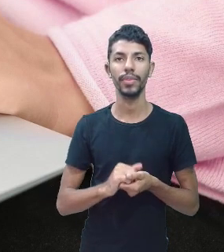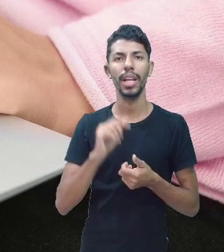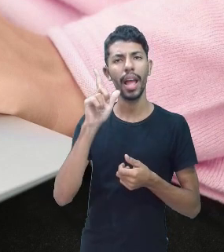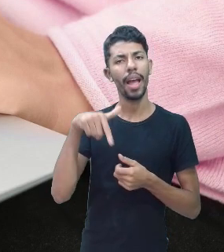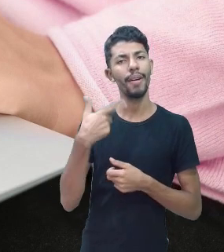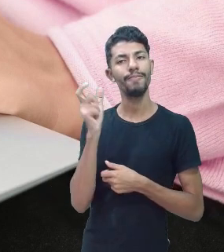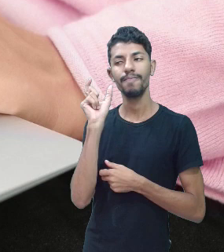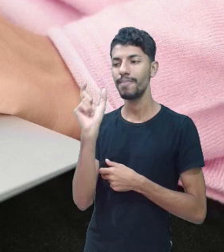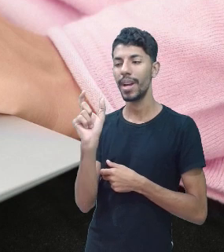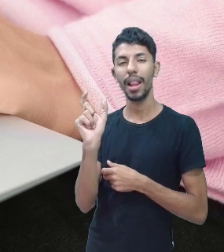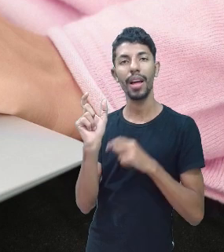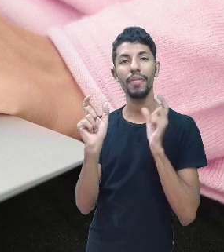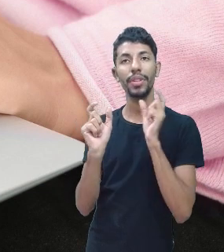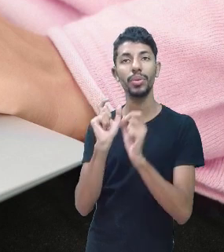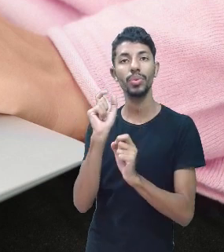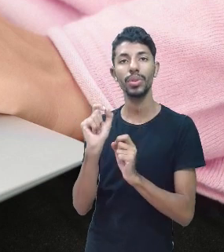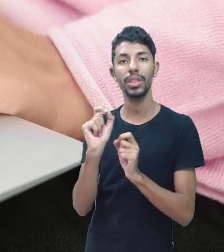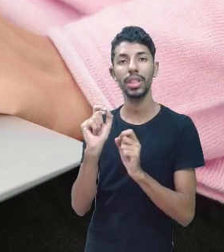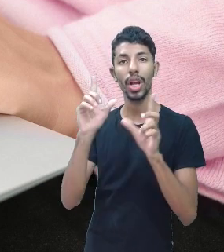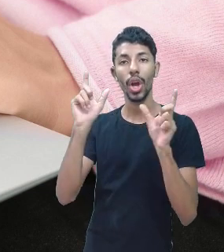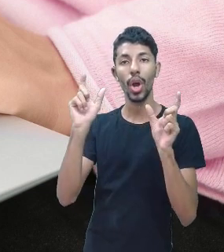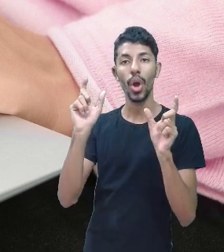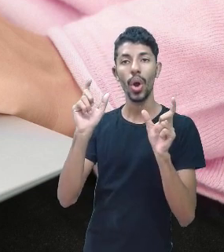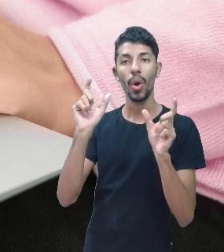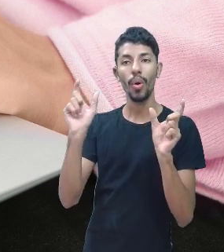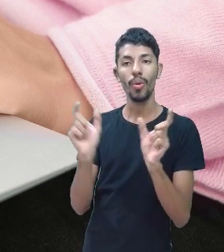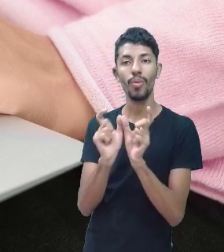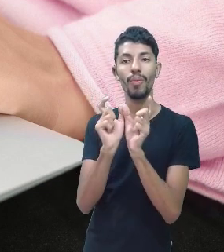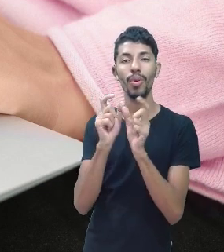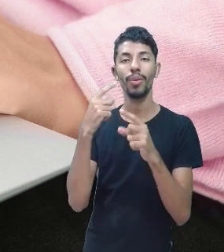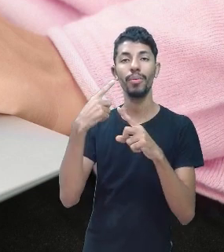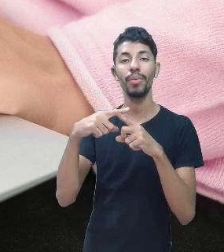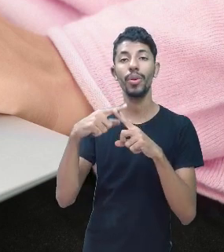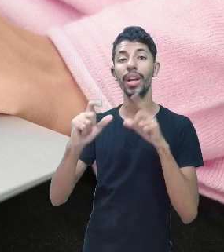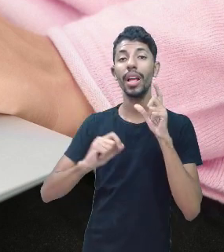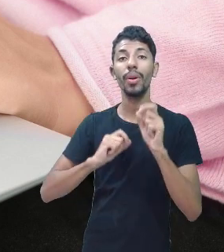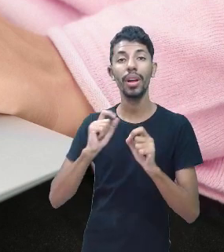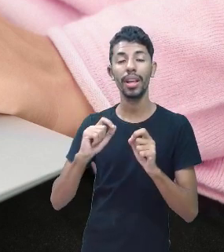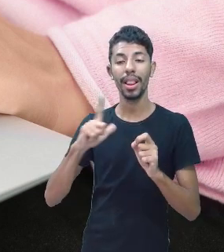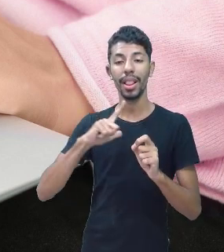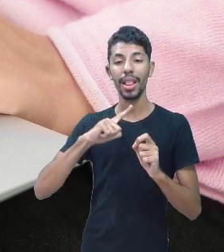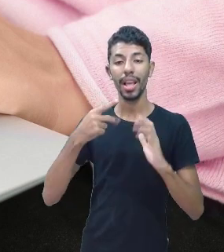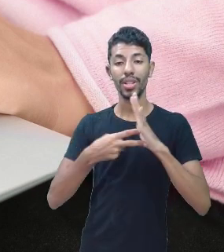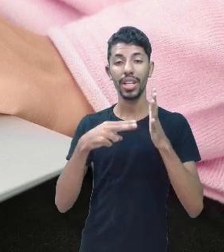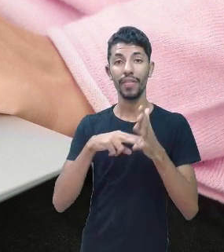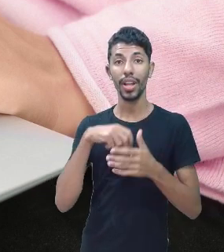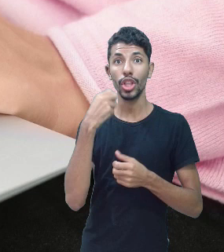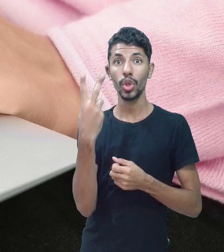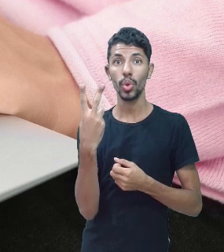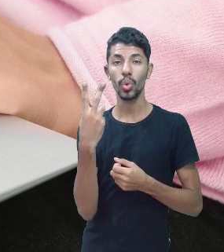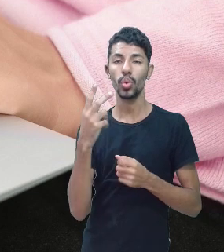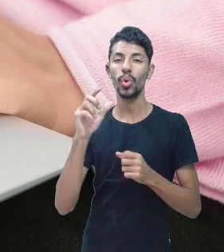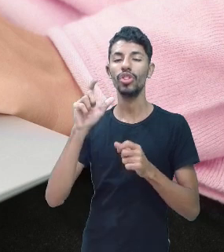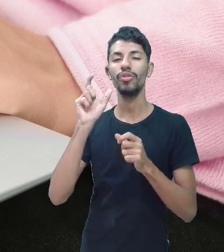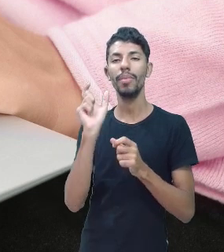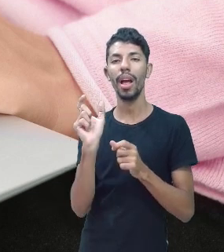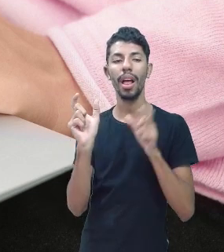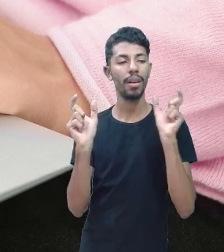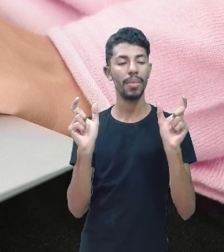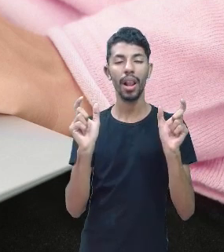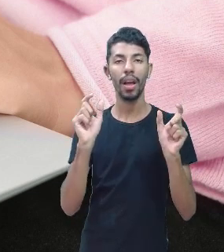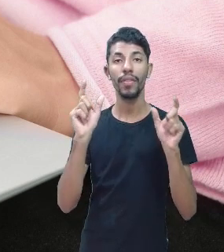uma palavra que é composta pelo significado de duas palavras, morfologia e